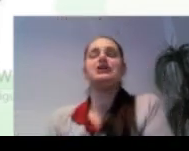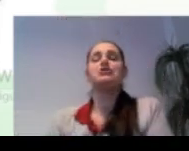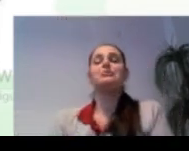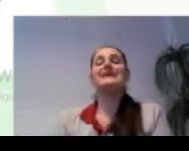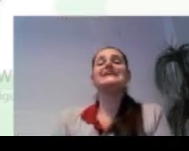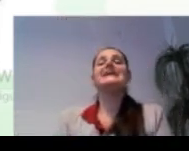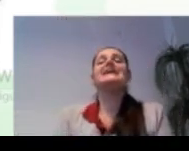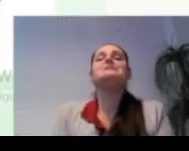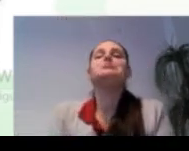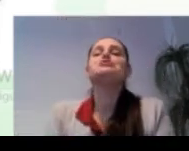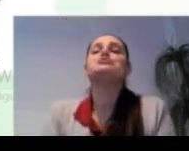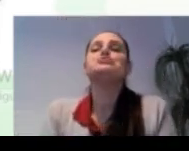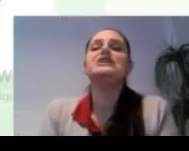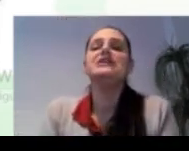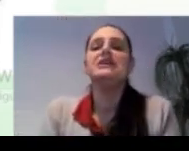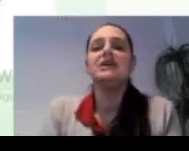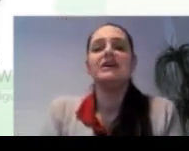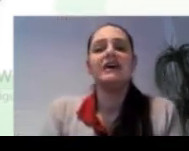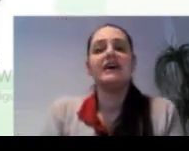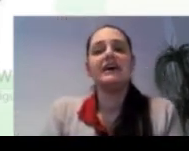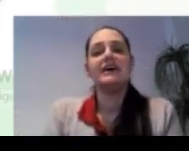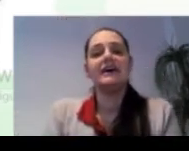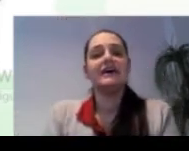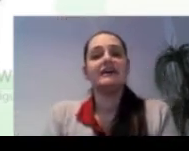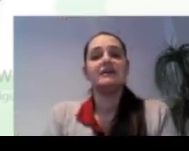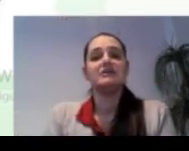a mais. Como é que ele possui